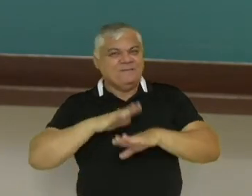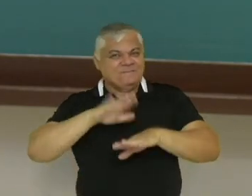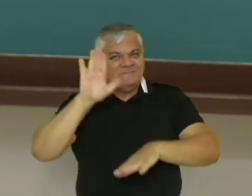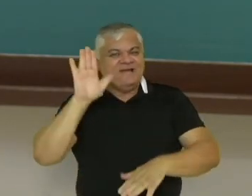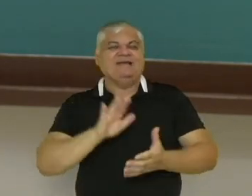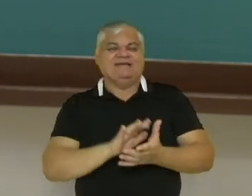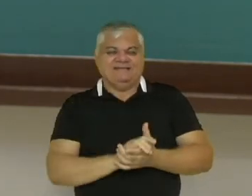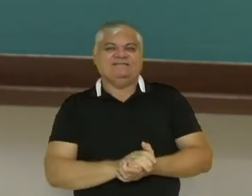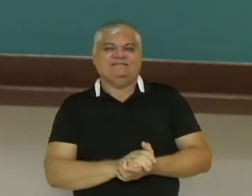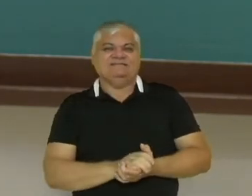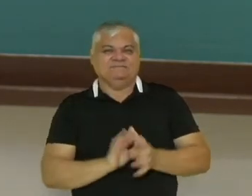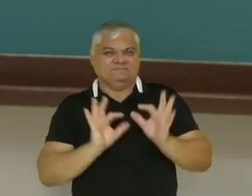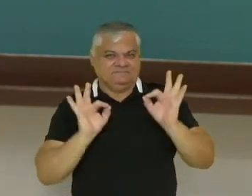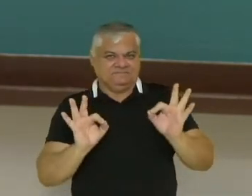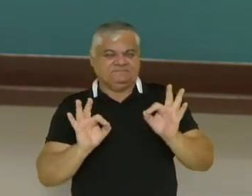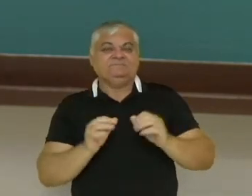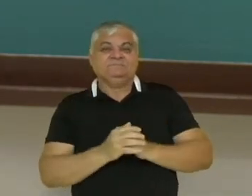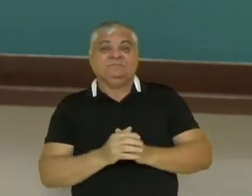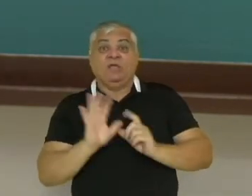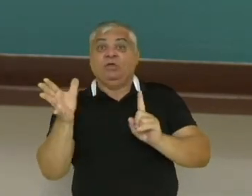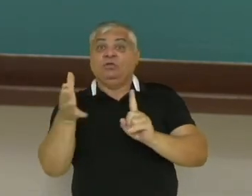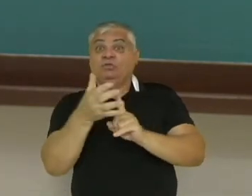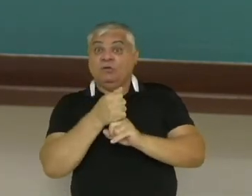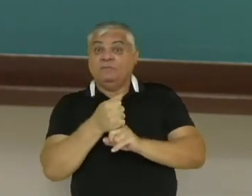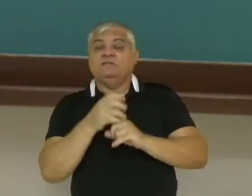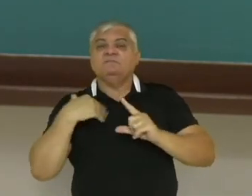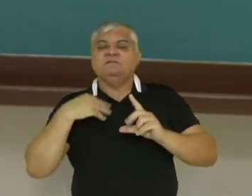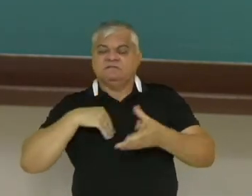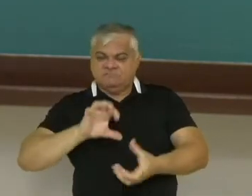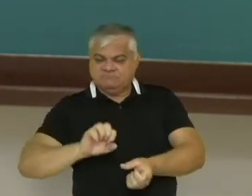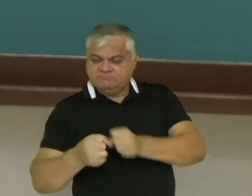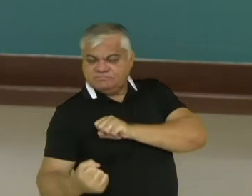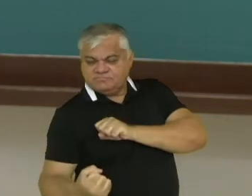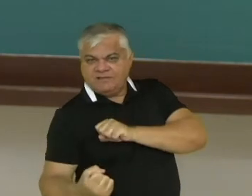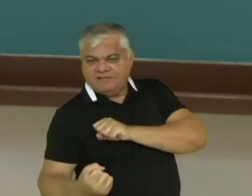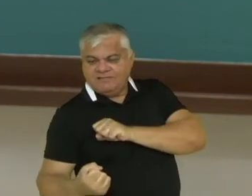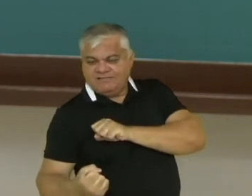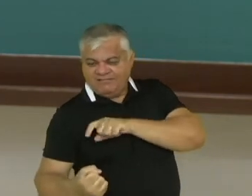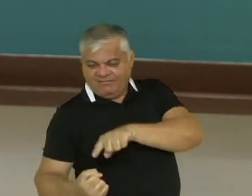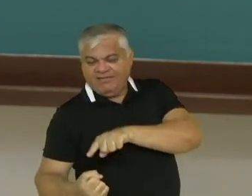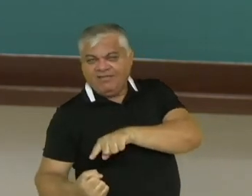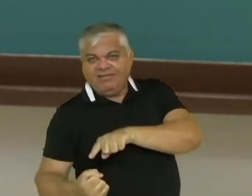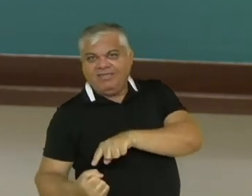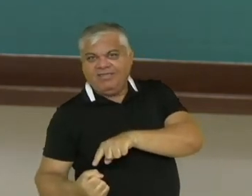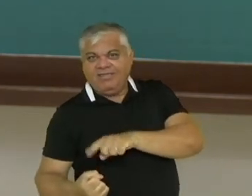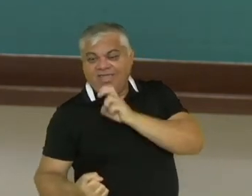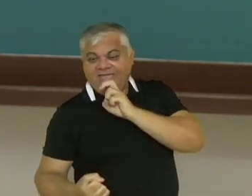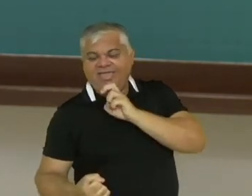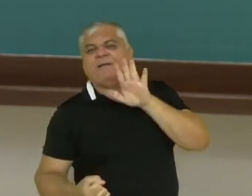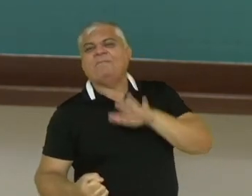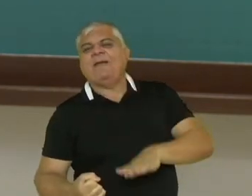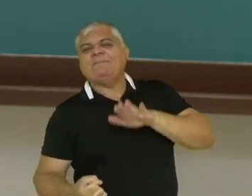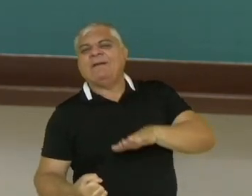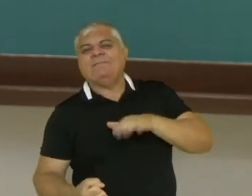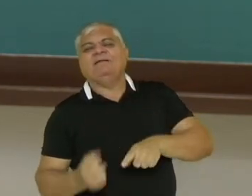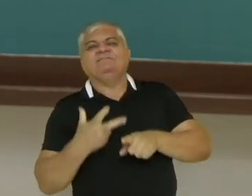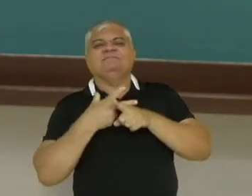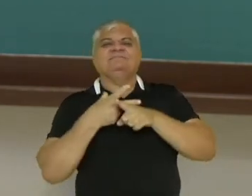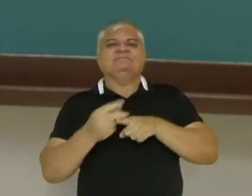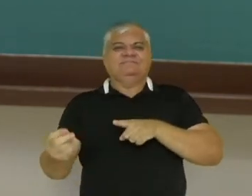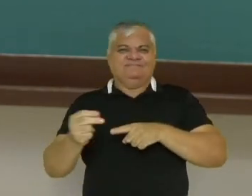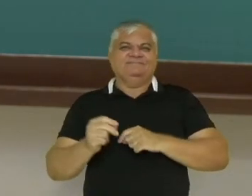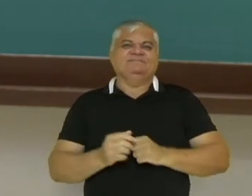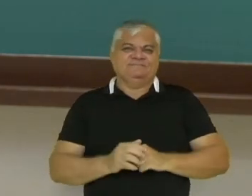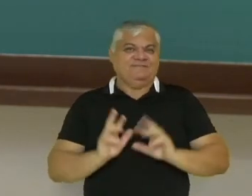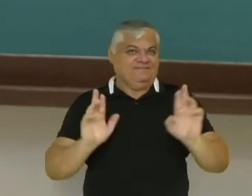Thai, do Karatê. E de domínio, tem que dominar o oponente, o judô, o jiu-jitsu, né? Entre outras